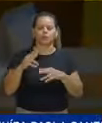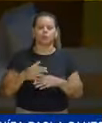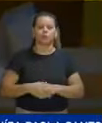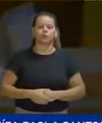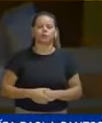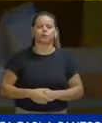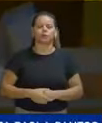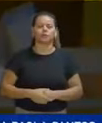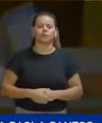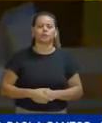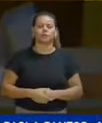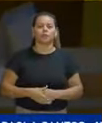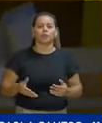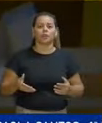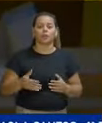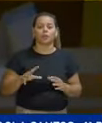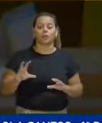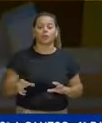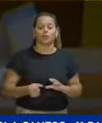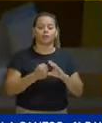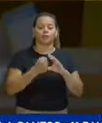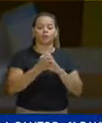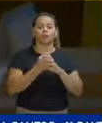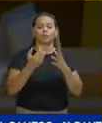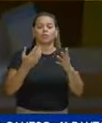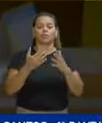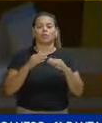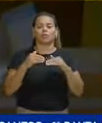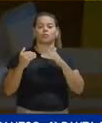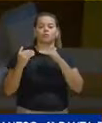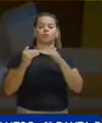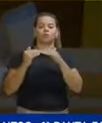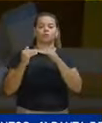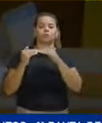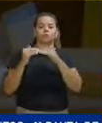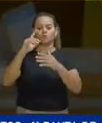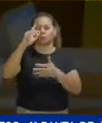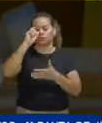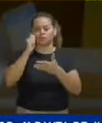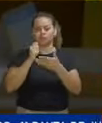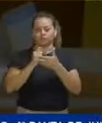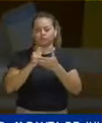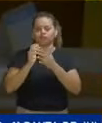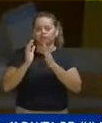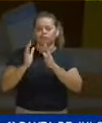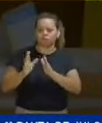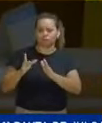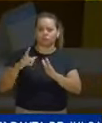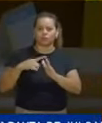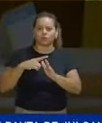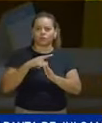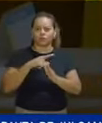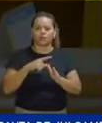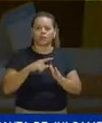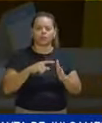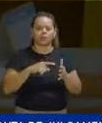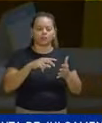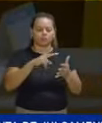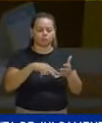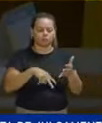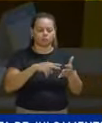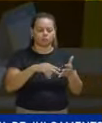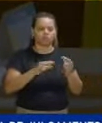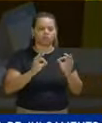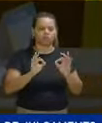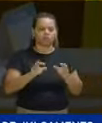Tribunal Regional Foco no Eleitoral desembargador do Carmo Amapá, Antônio. por unanimidade, conheceu do recurso no mérito, negou-lhe provimento dos termos voto proferido. Quer